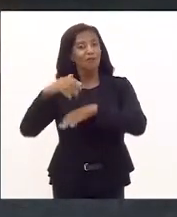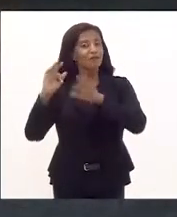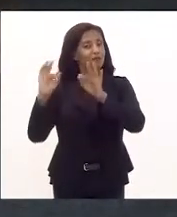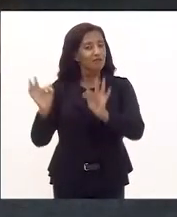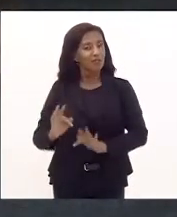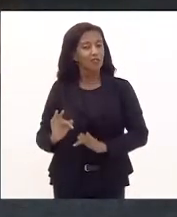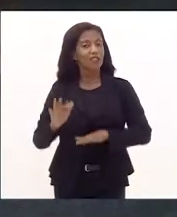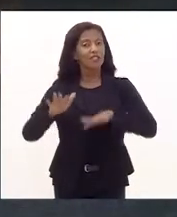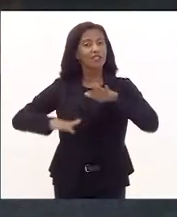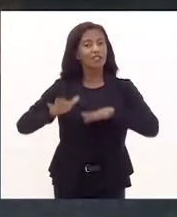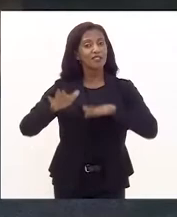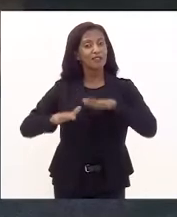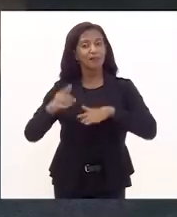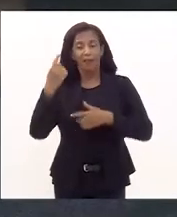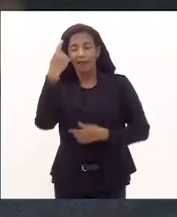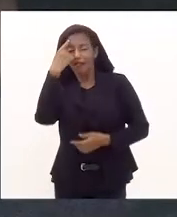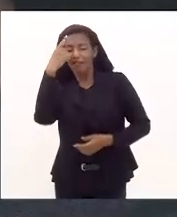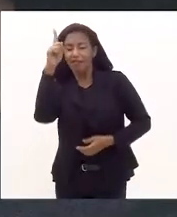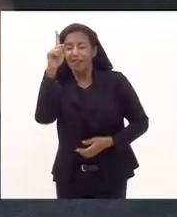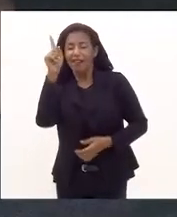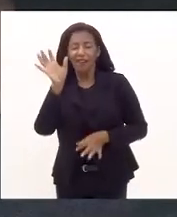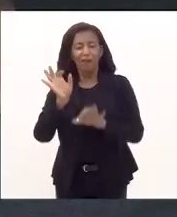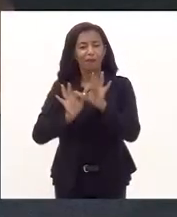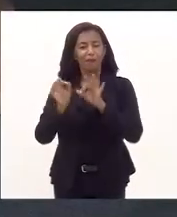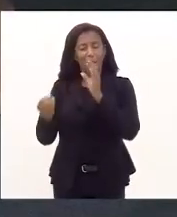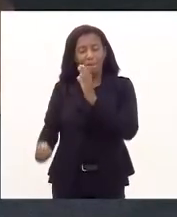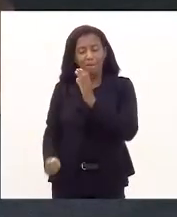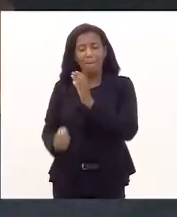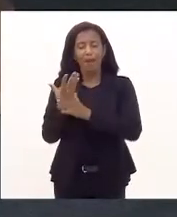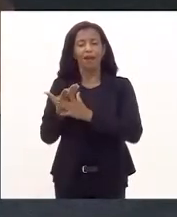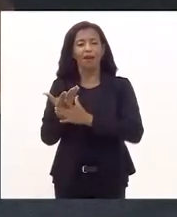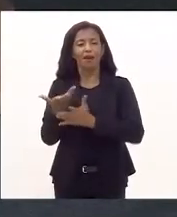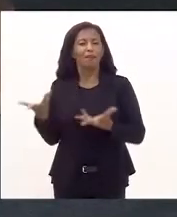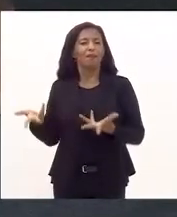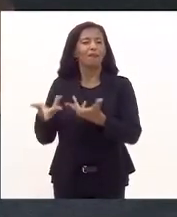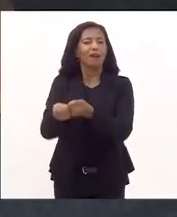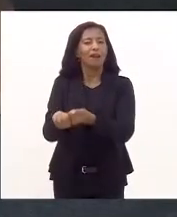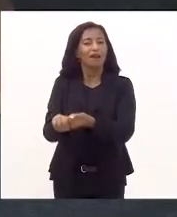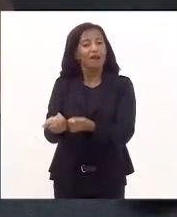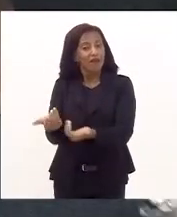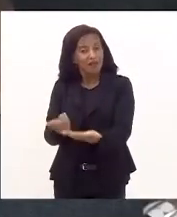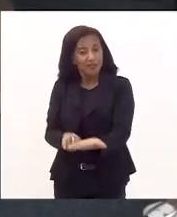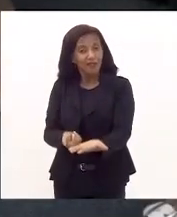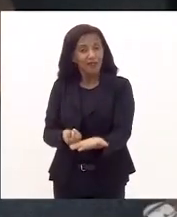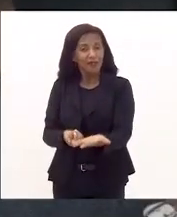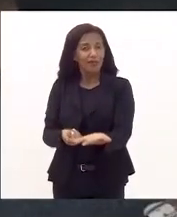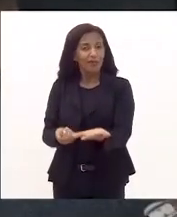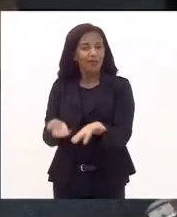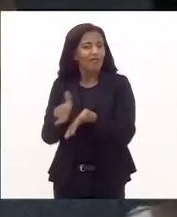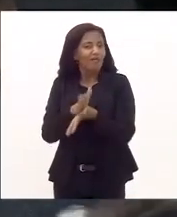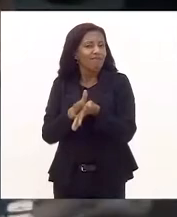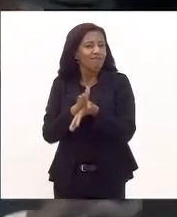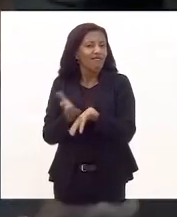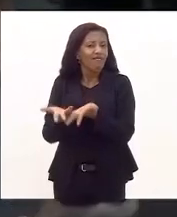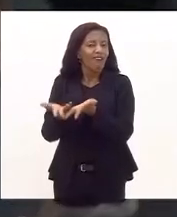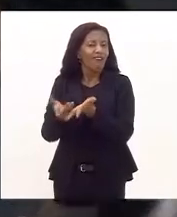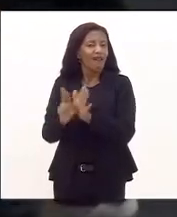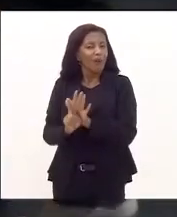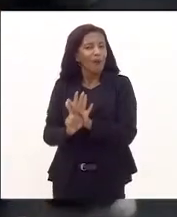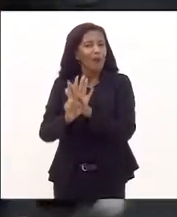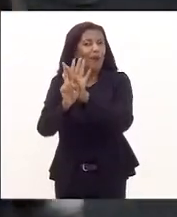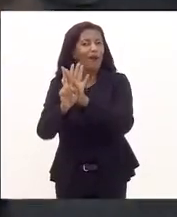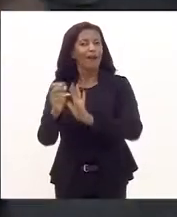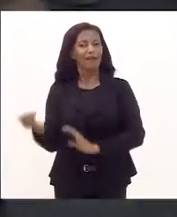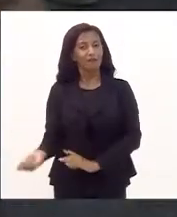felicidade, geralmente saem ideias de projetos maravilhosos. Esse é um dos que nada mais, nada menos, representa